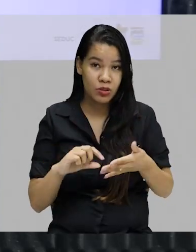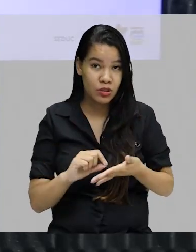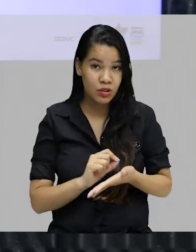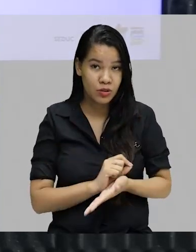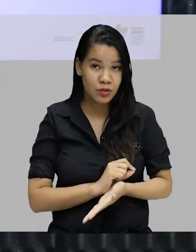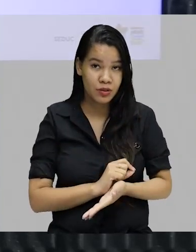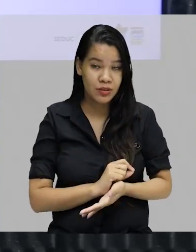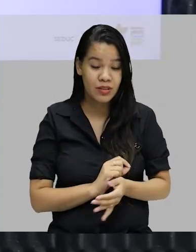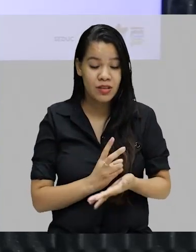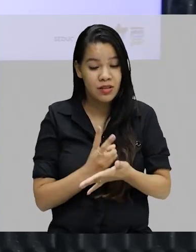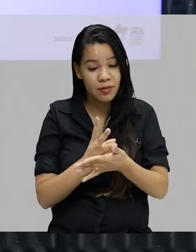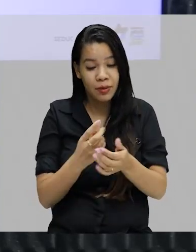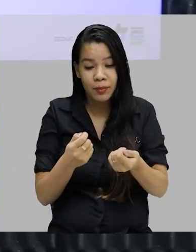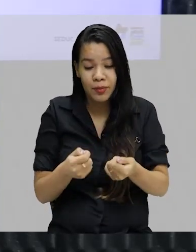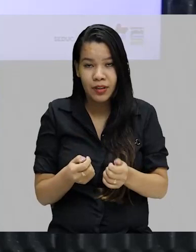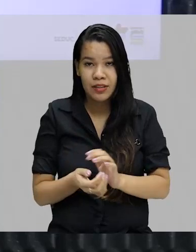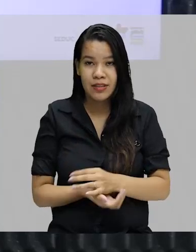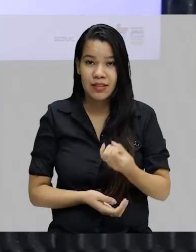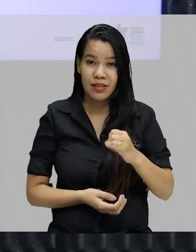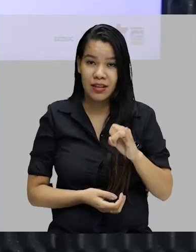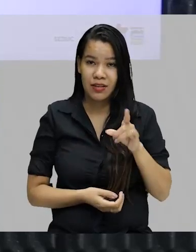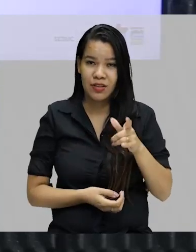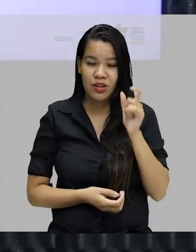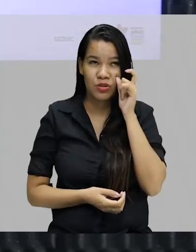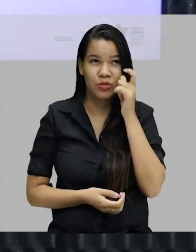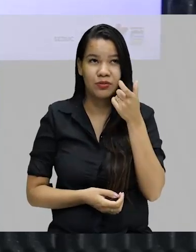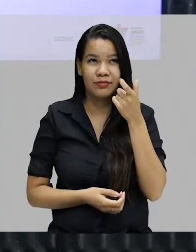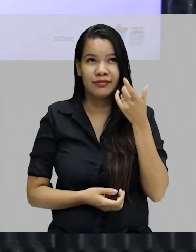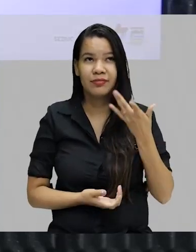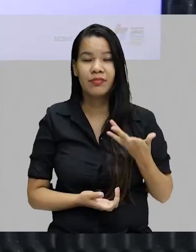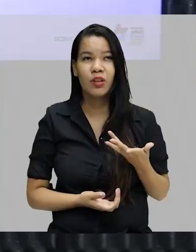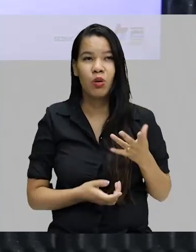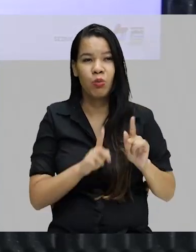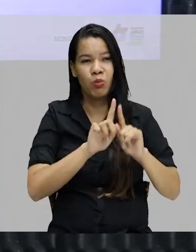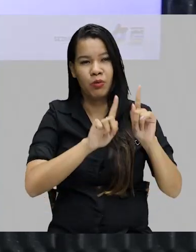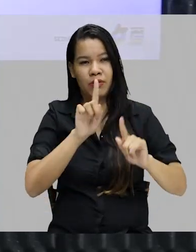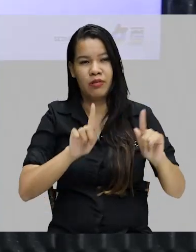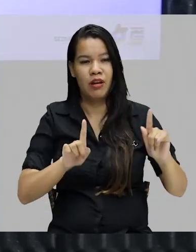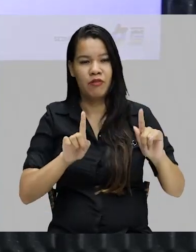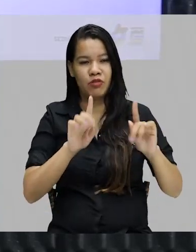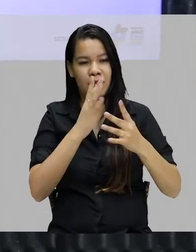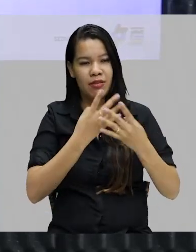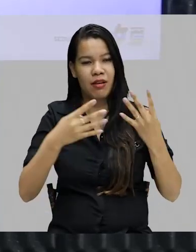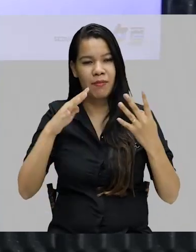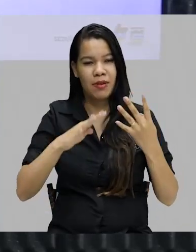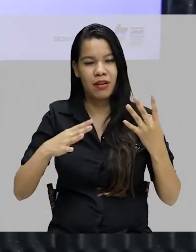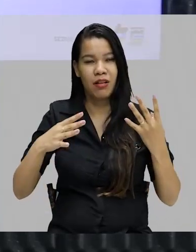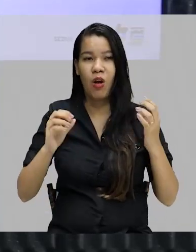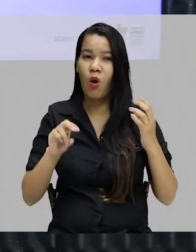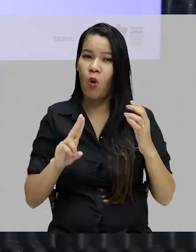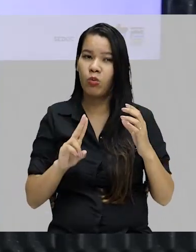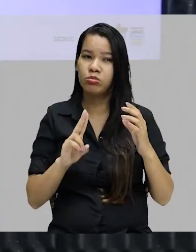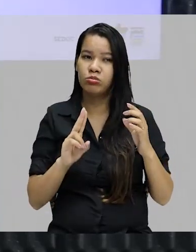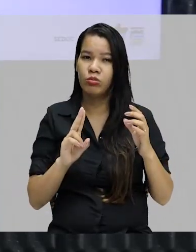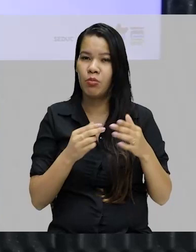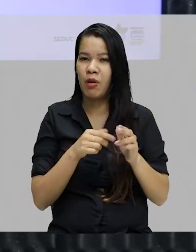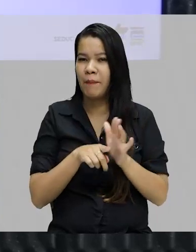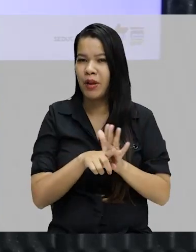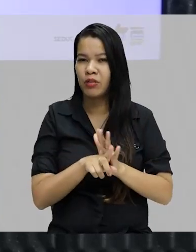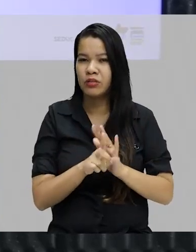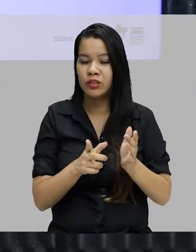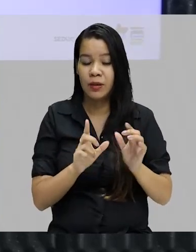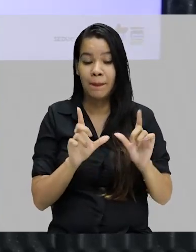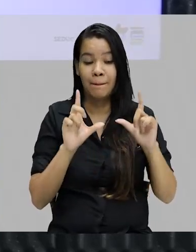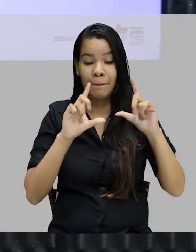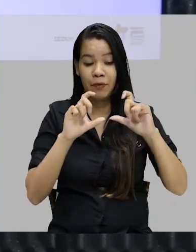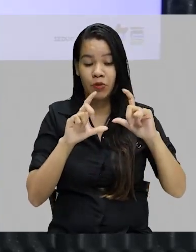anotações. E sempre que for possível, certo? Aquele gráfico, tabela, quer chamar a sua atenção, printa a tela. Passa essas